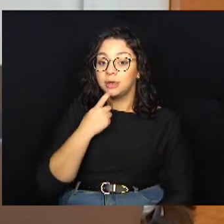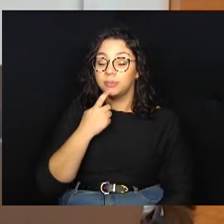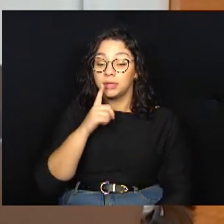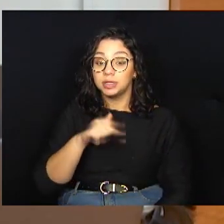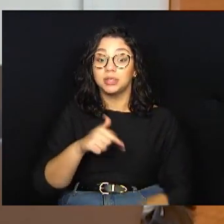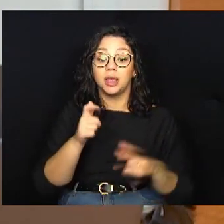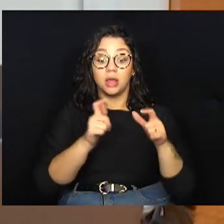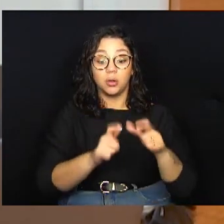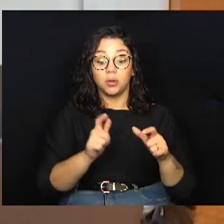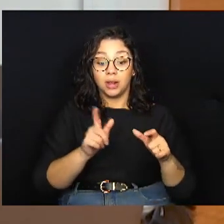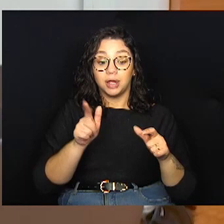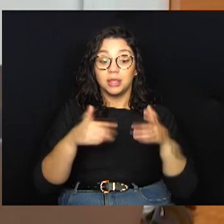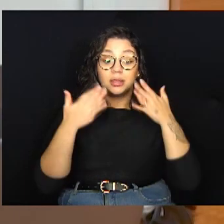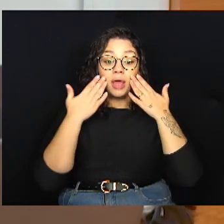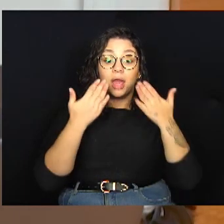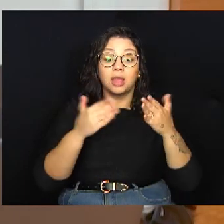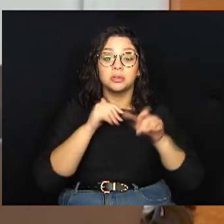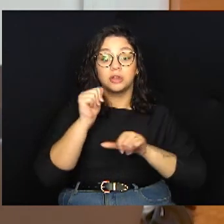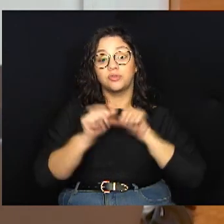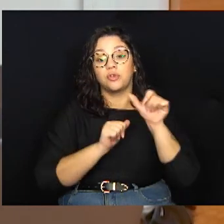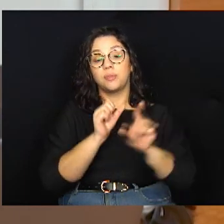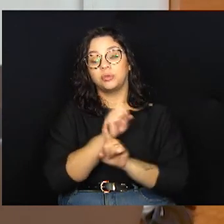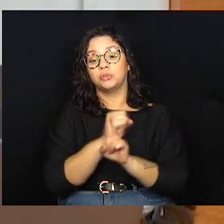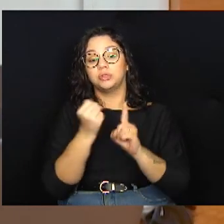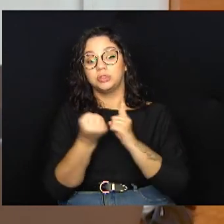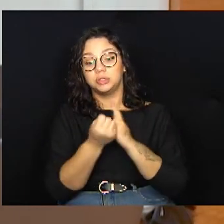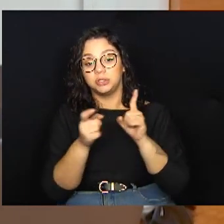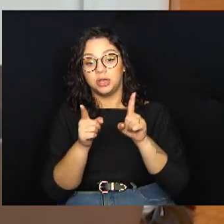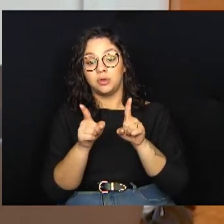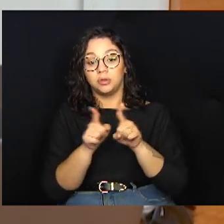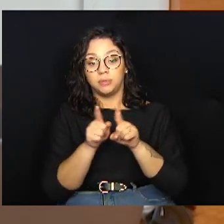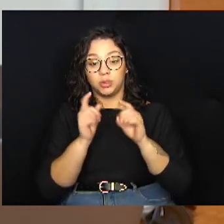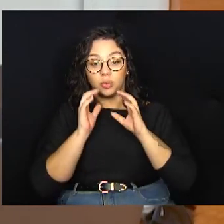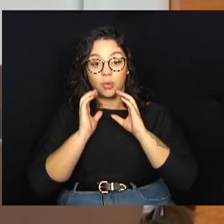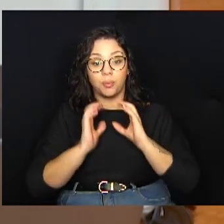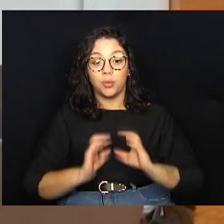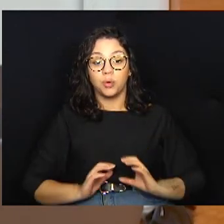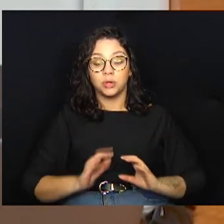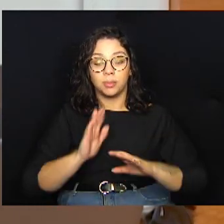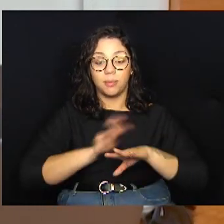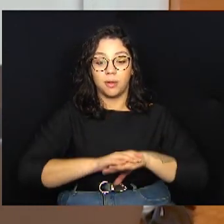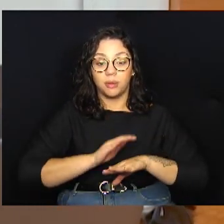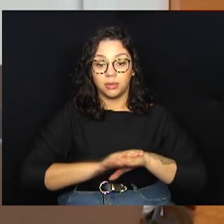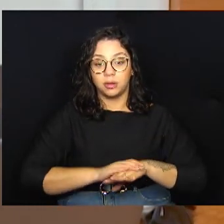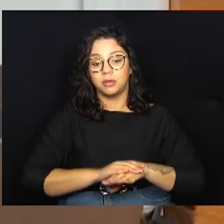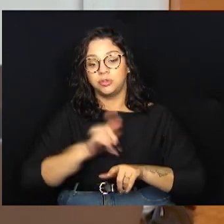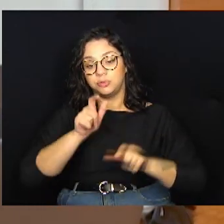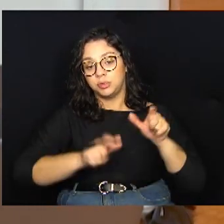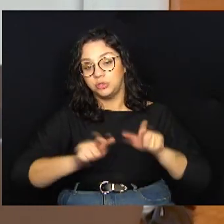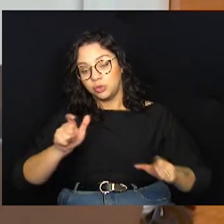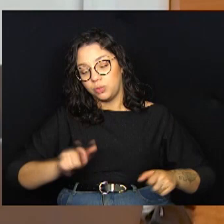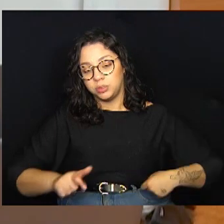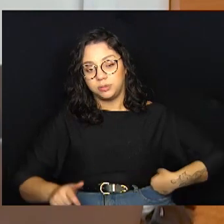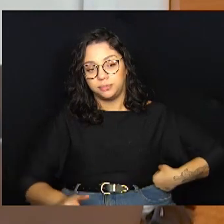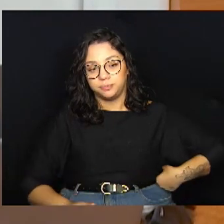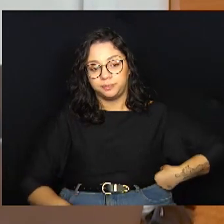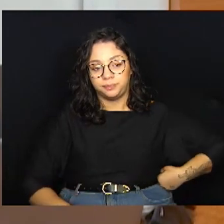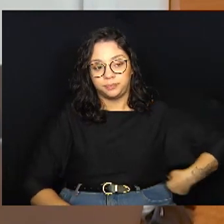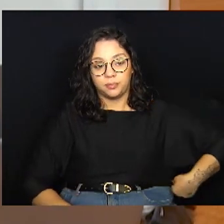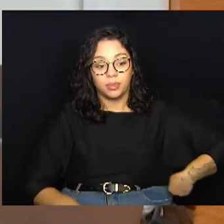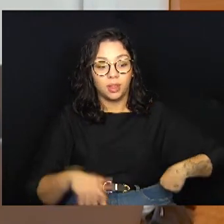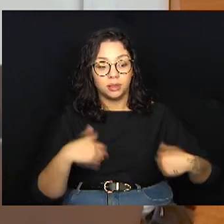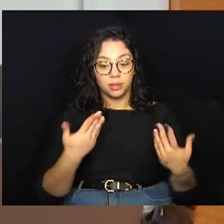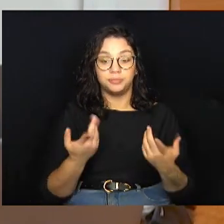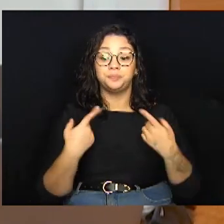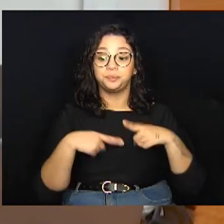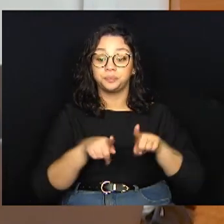que são vitrines da transformação social, da aproximação, do comportamento, da atitude. Então, ao mesmo tempo que